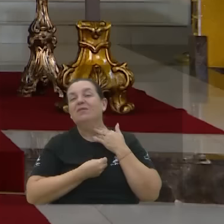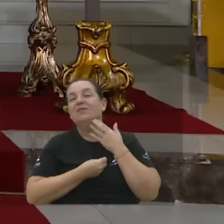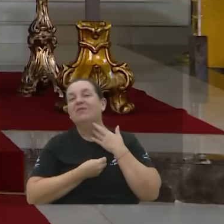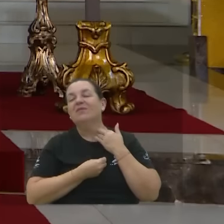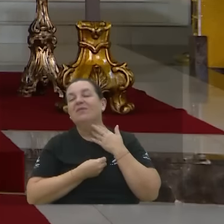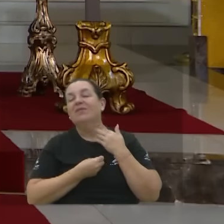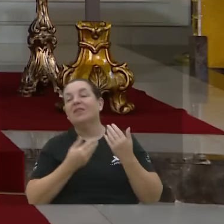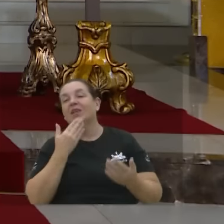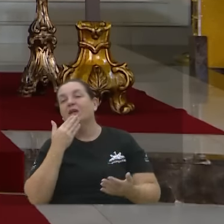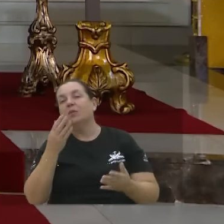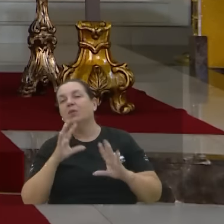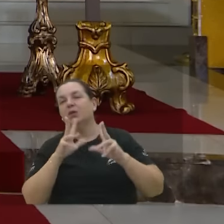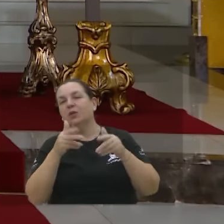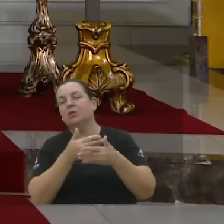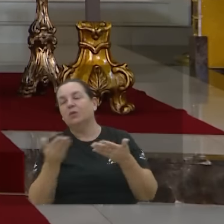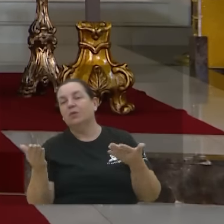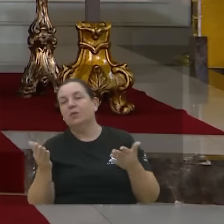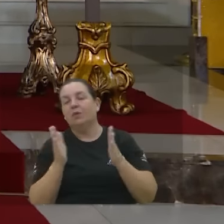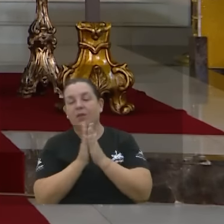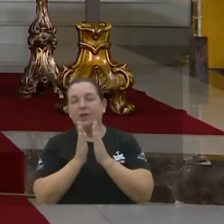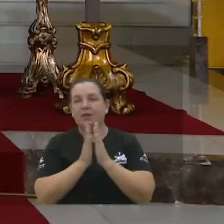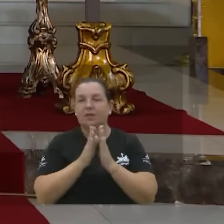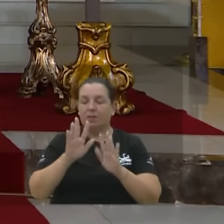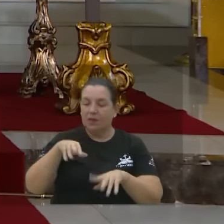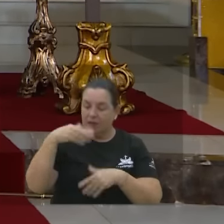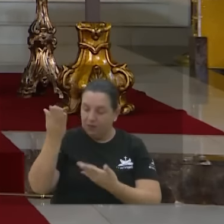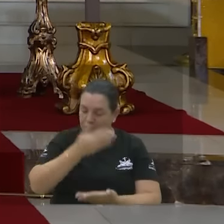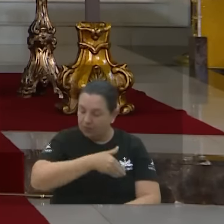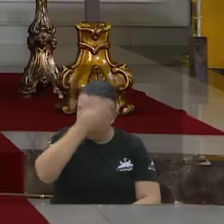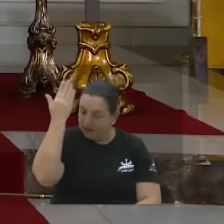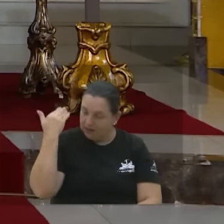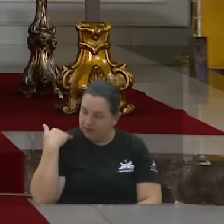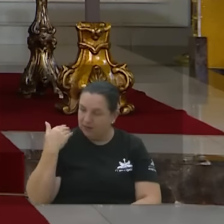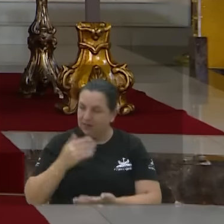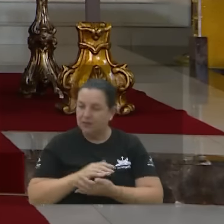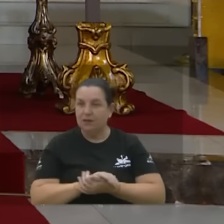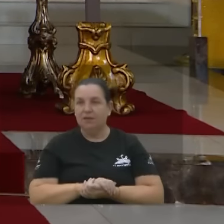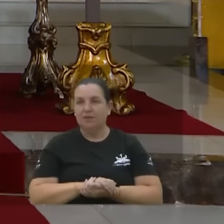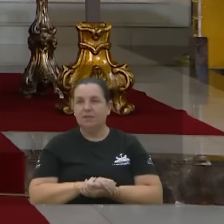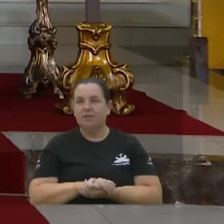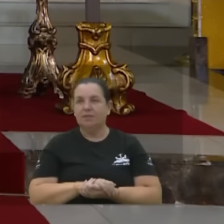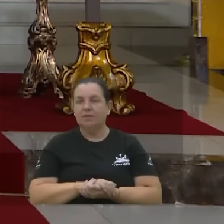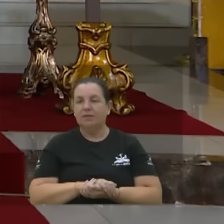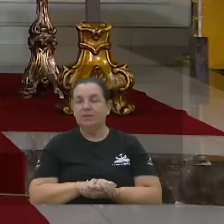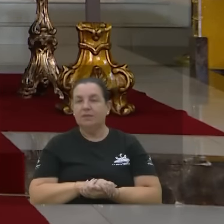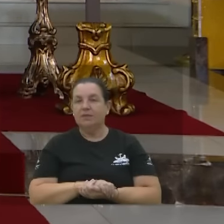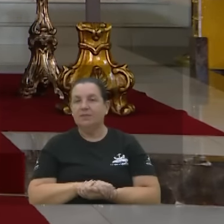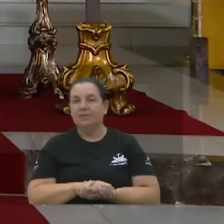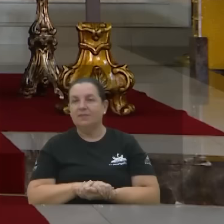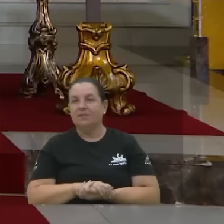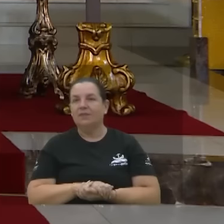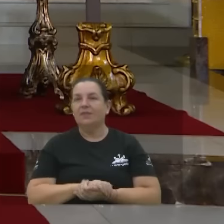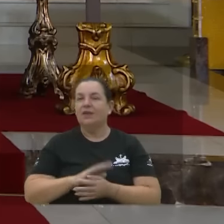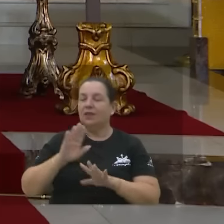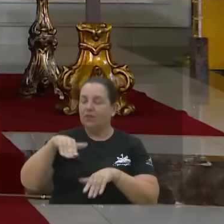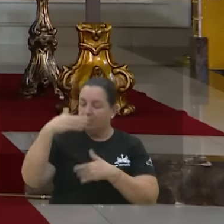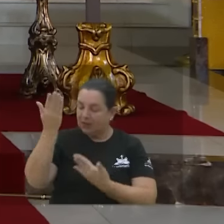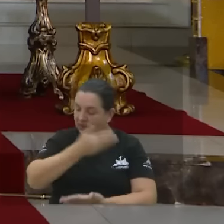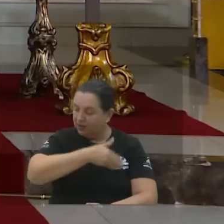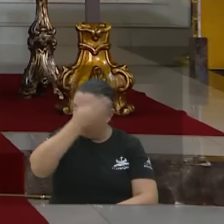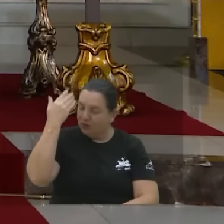Eu queria pedir a todos para a gente rezar uma Ave Maria para o Padre, se o Senhor não se importar. Imagina, por favor.